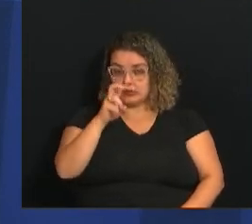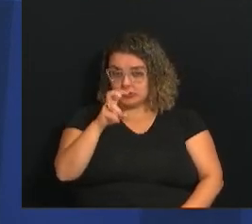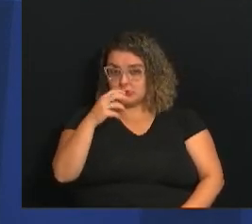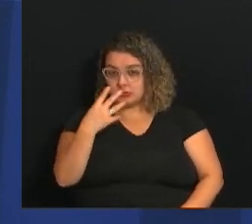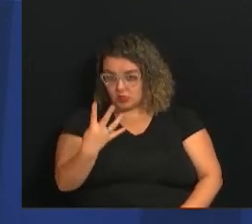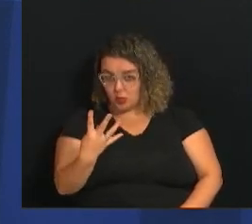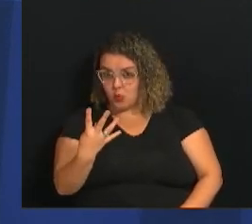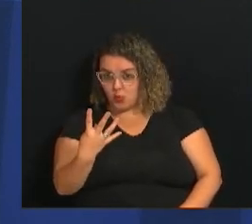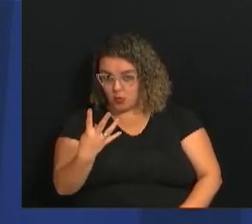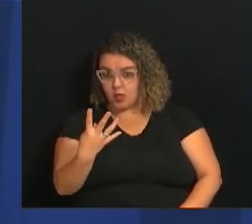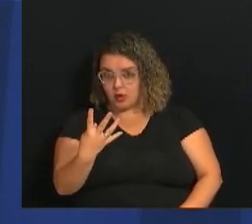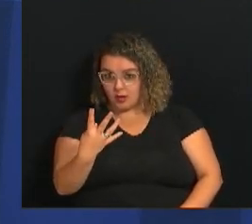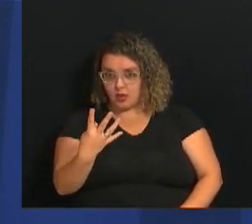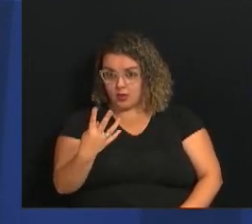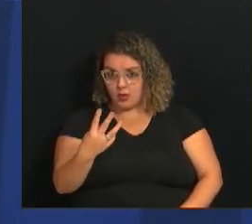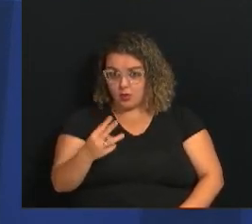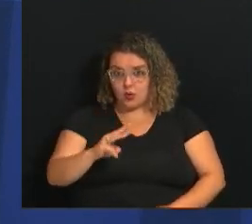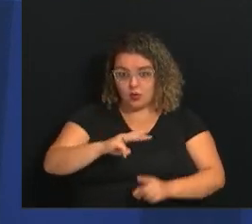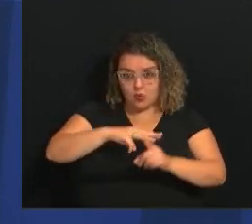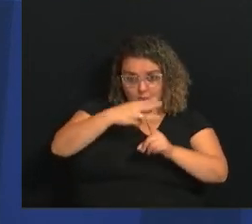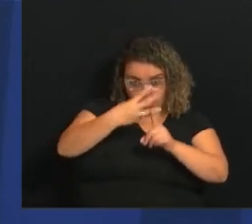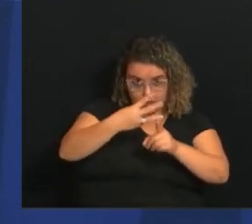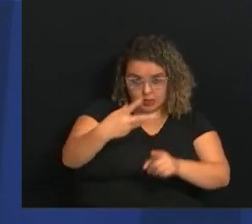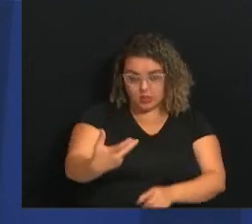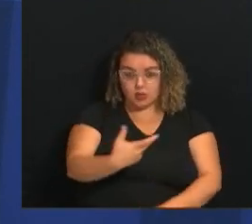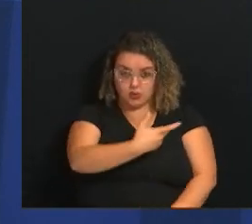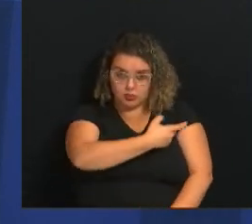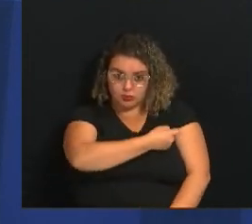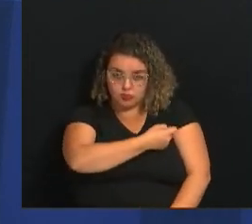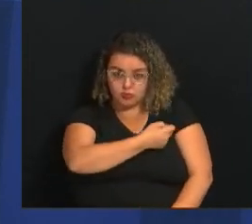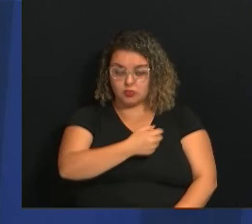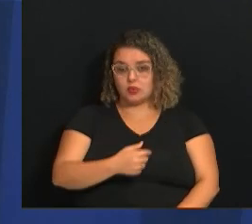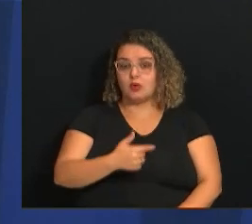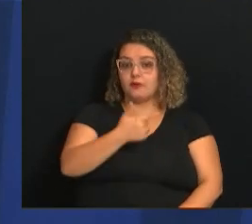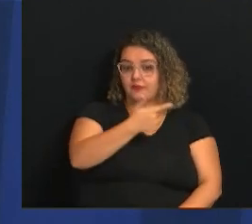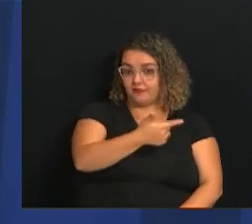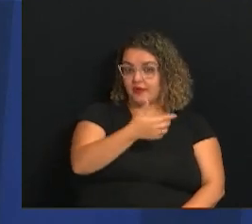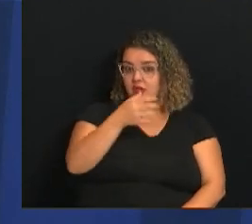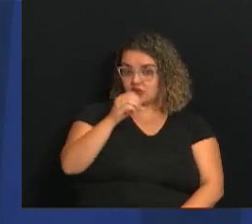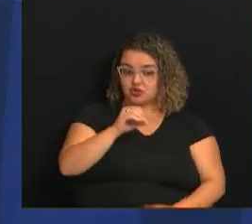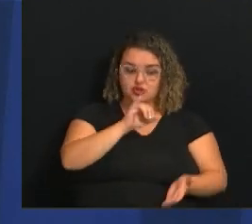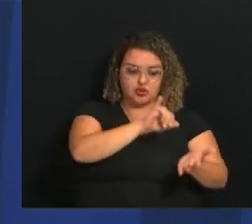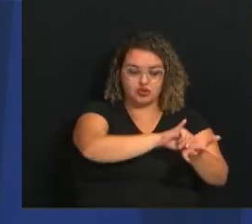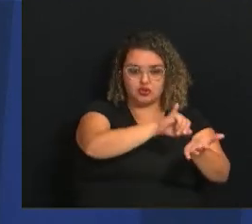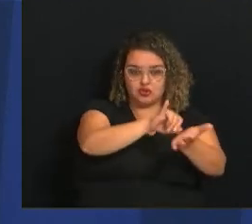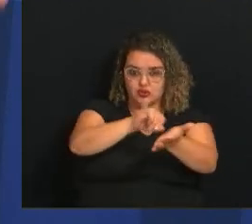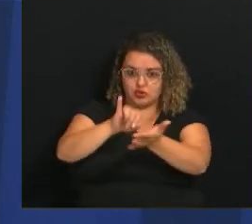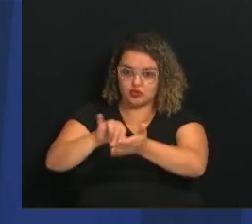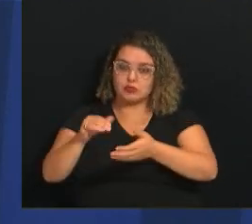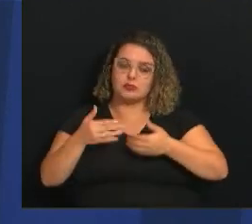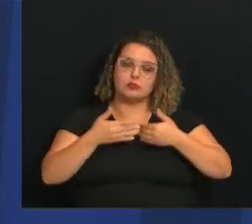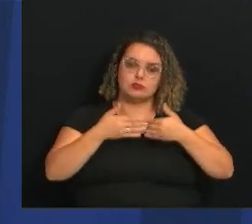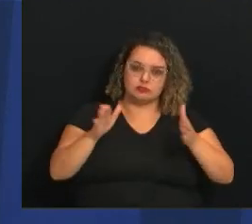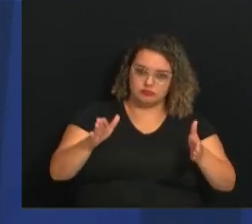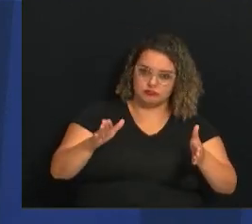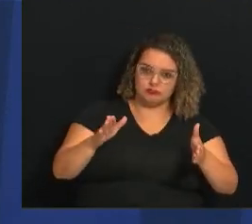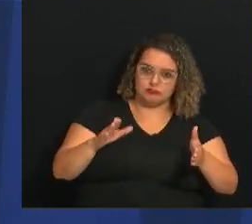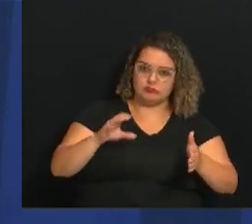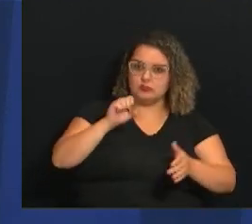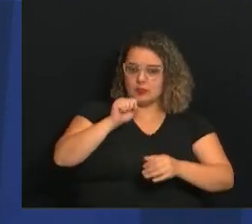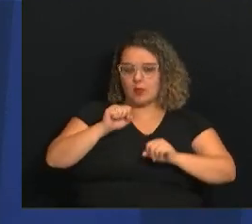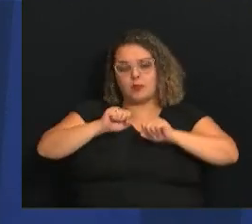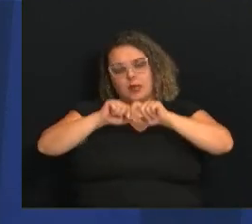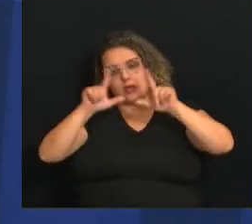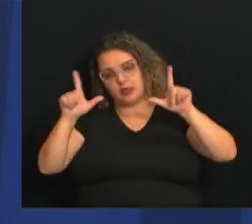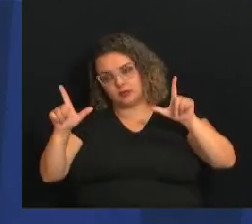2.354 doses adicionais. Foram 20 centros de saúde que ficaram abertos desde as 8 horas da